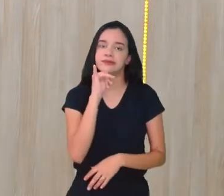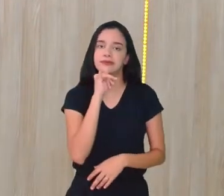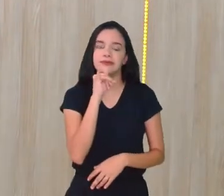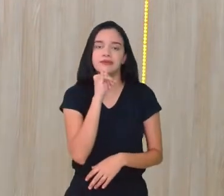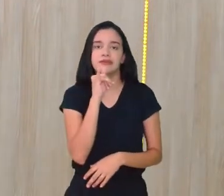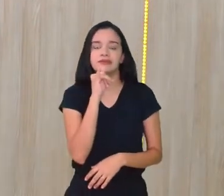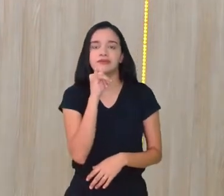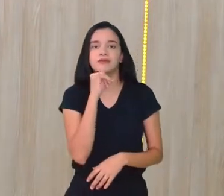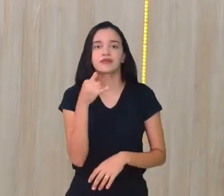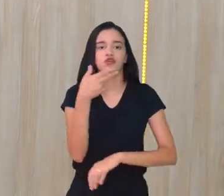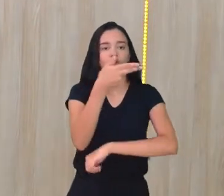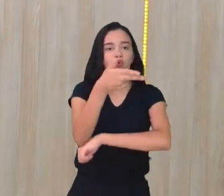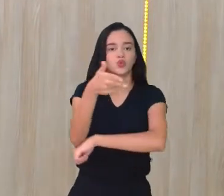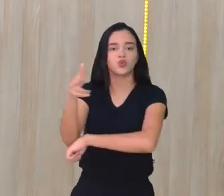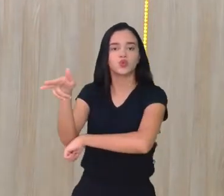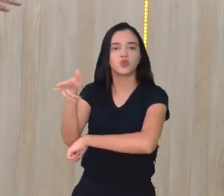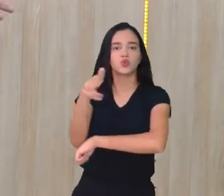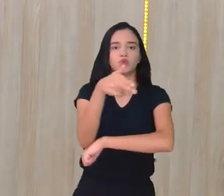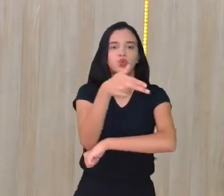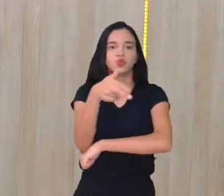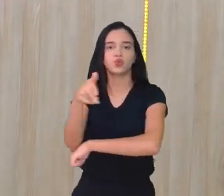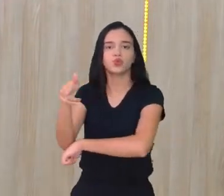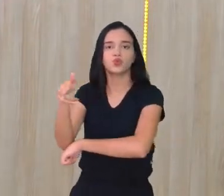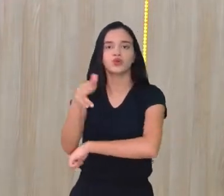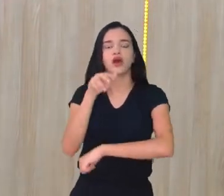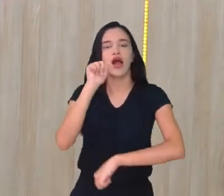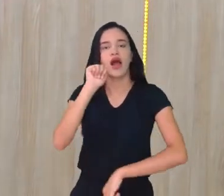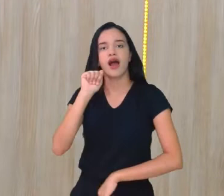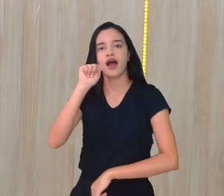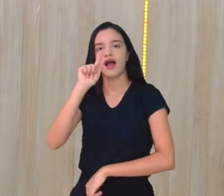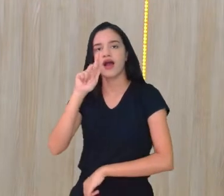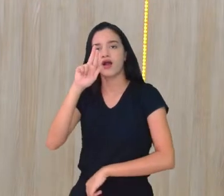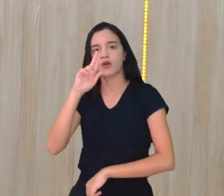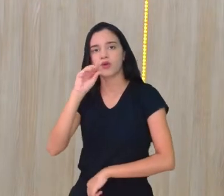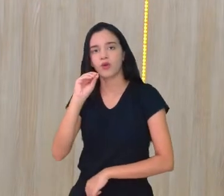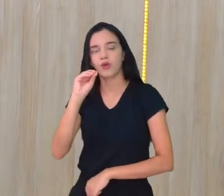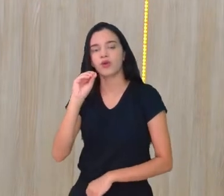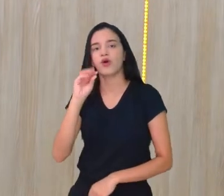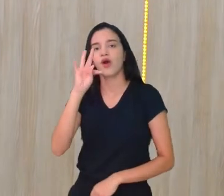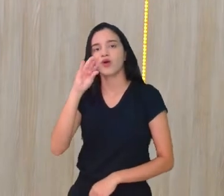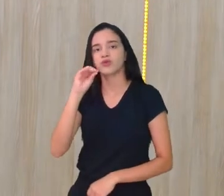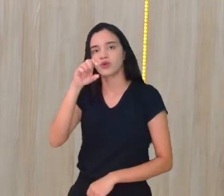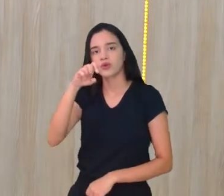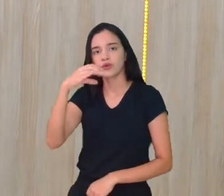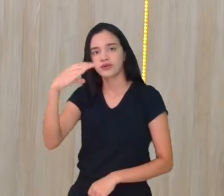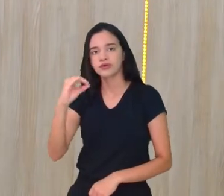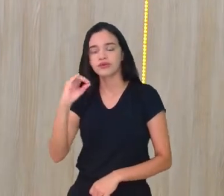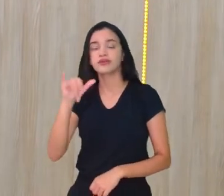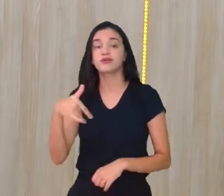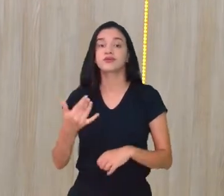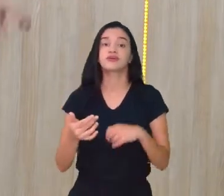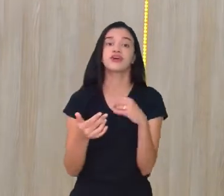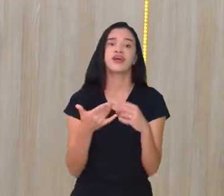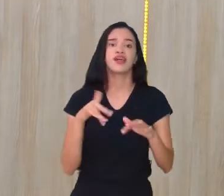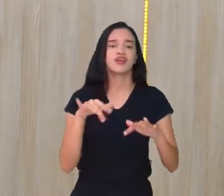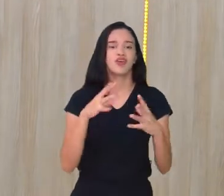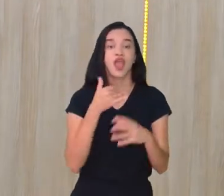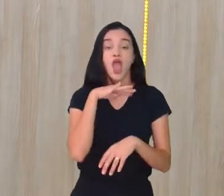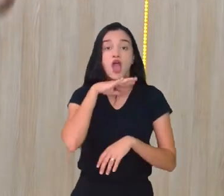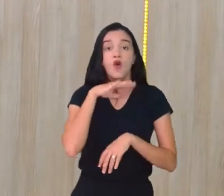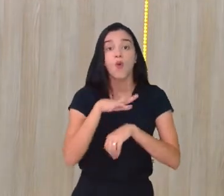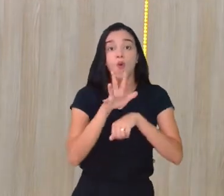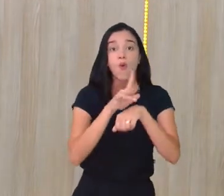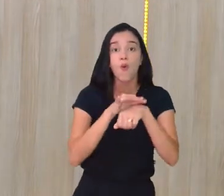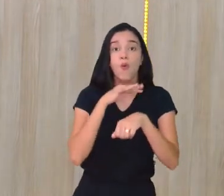dos agrotóxicos, o que são os agrotóxicos, né? Contamina tanto os vegetais como o solo que está ali, os